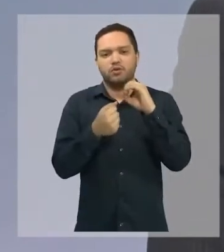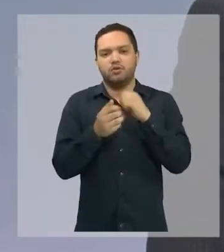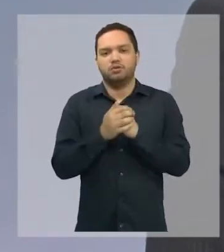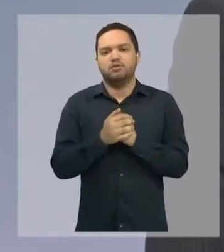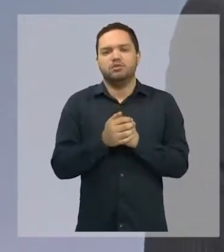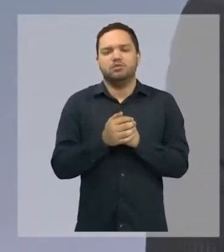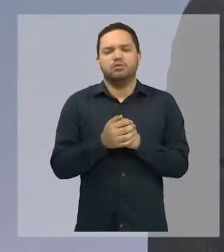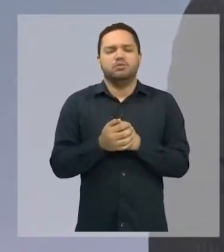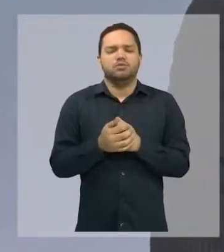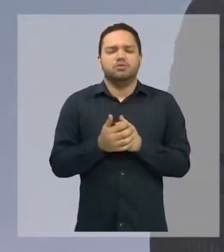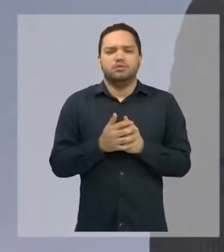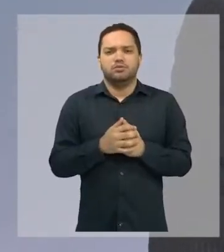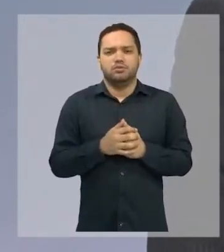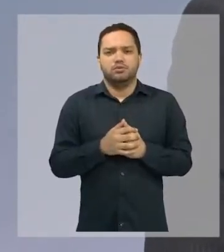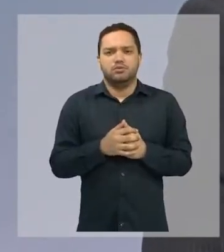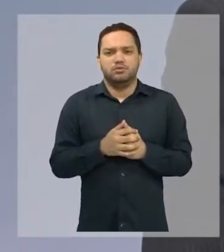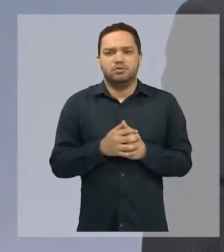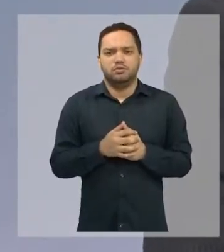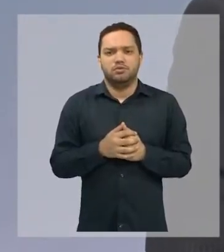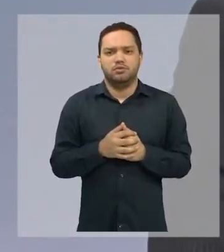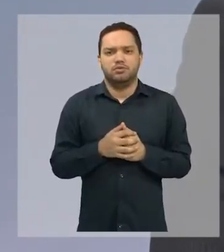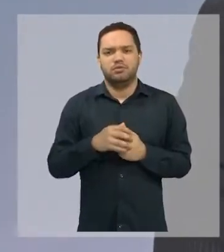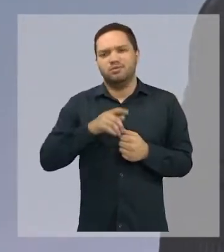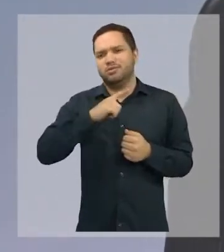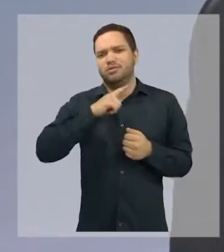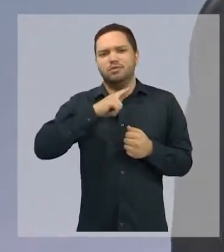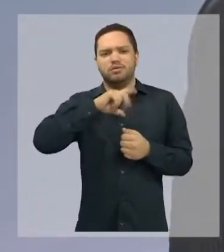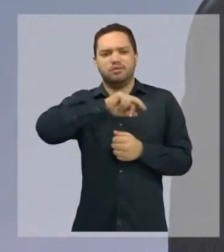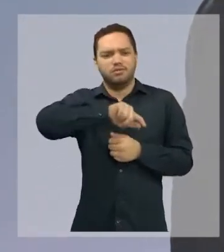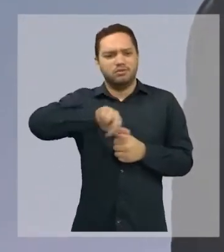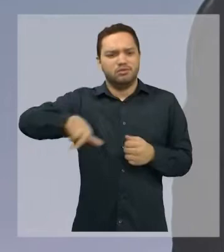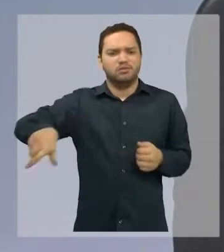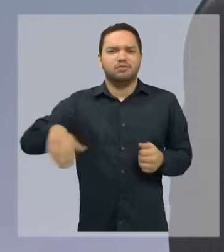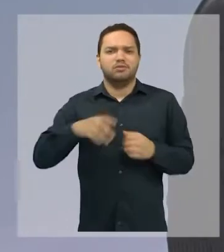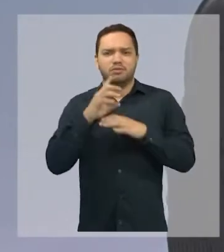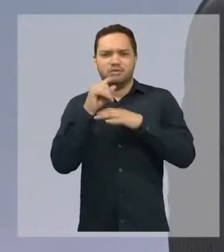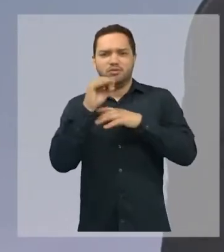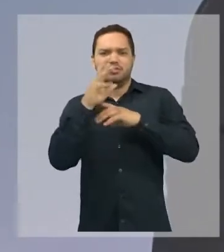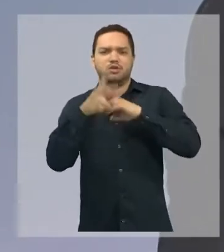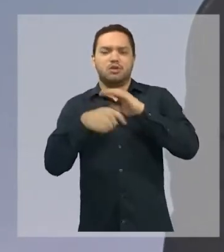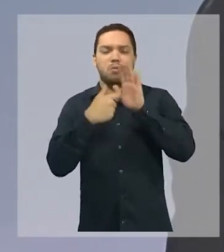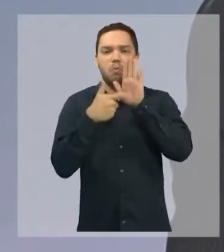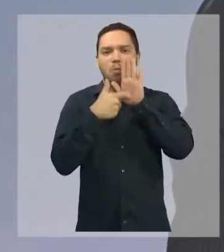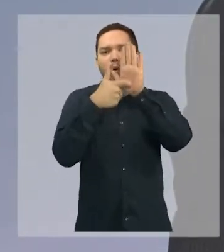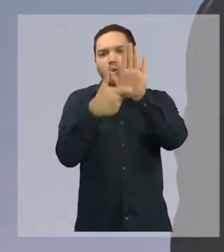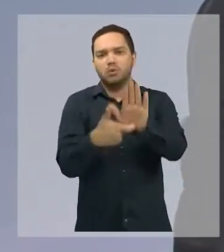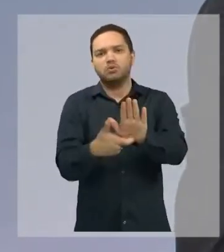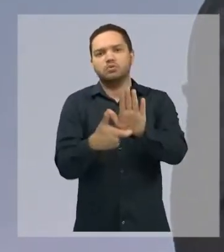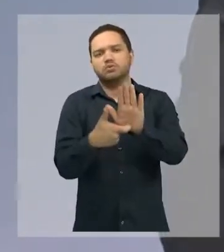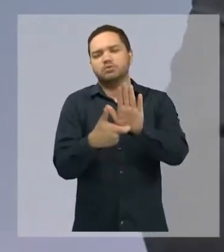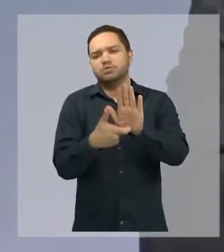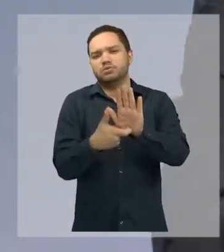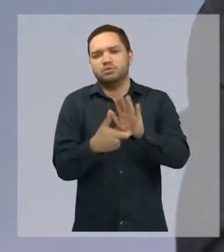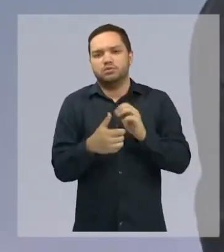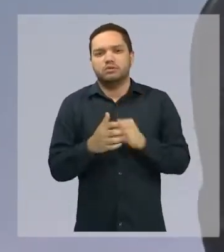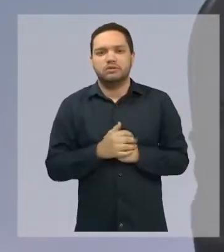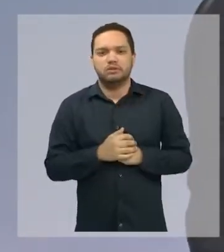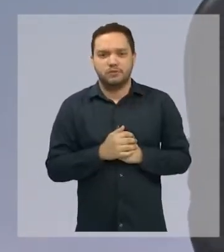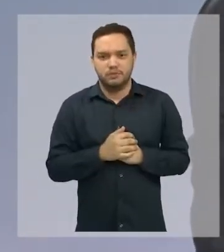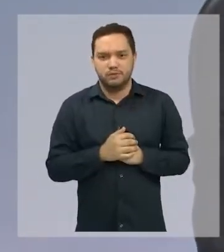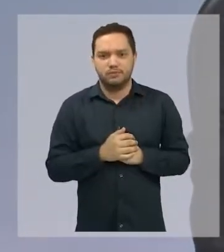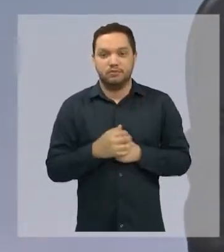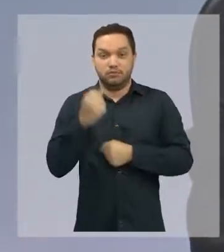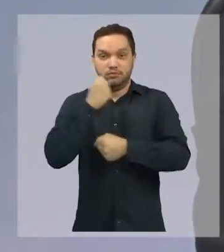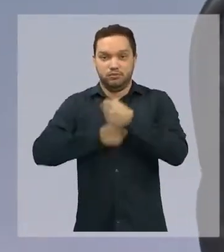Severino Cavalcante, Mensalão, Petrolão, já encarou e explodiu o